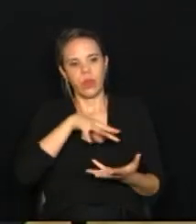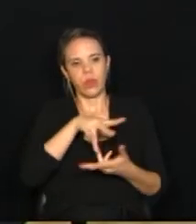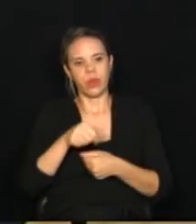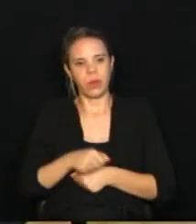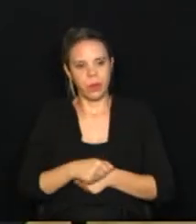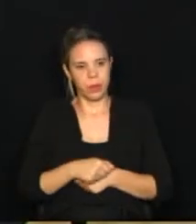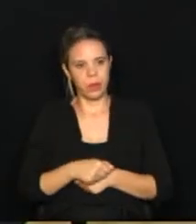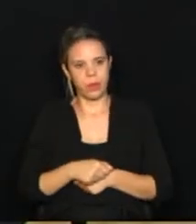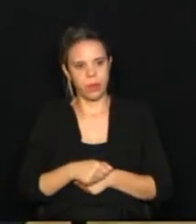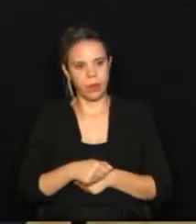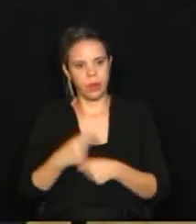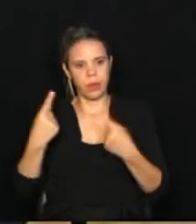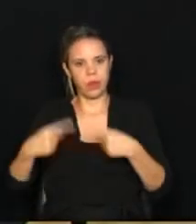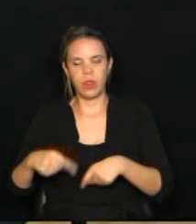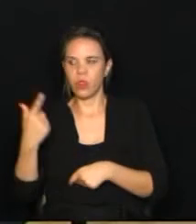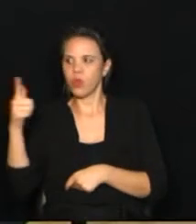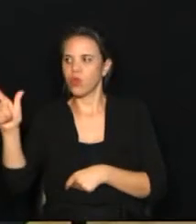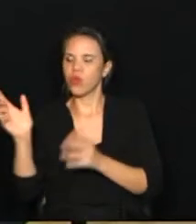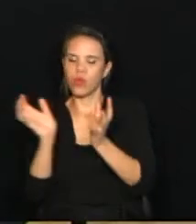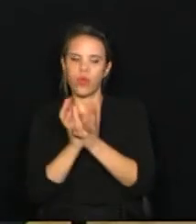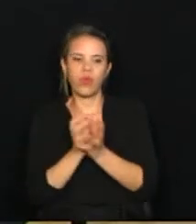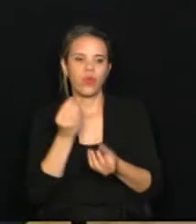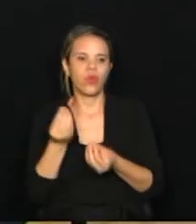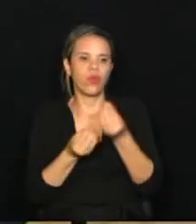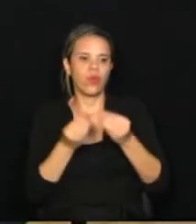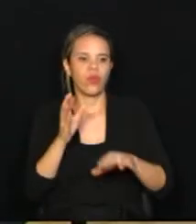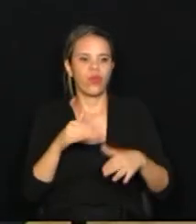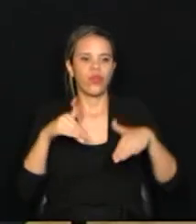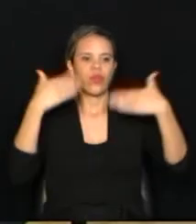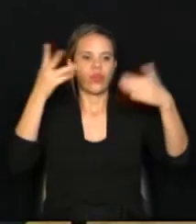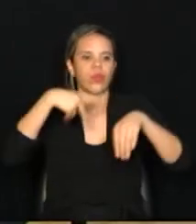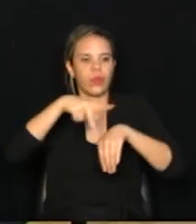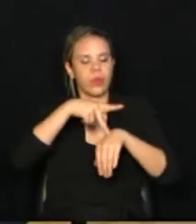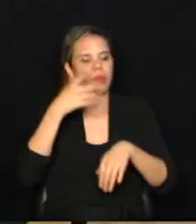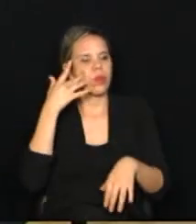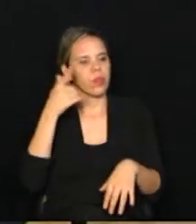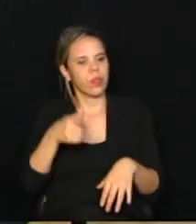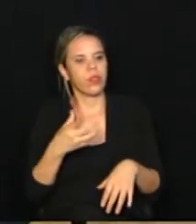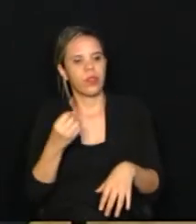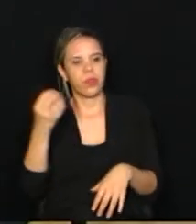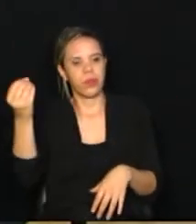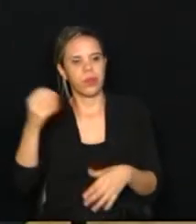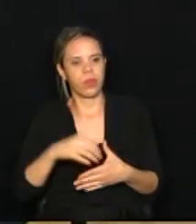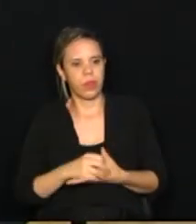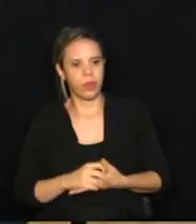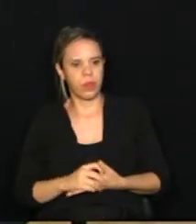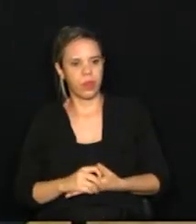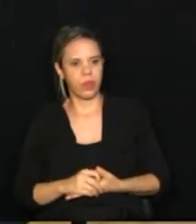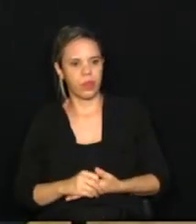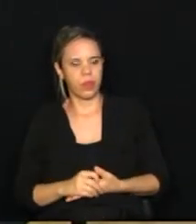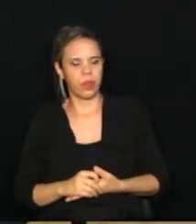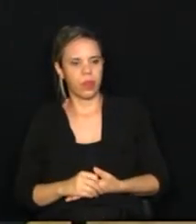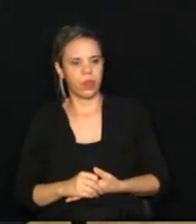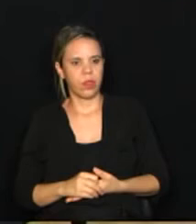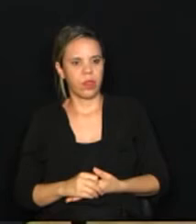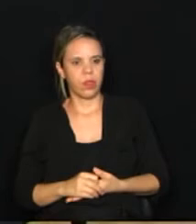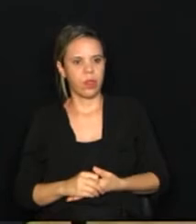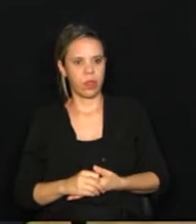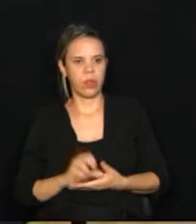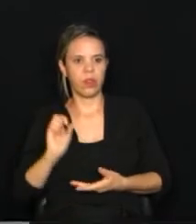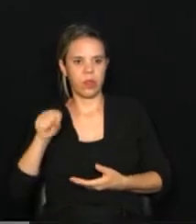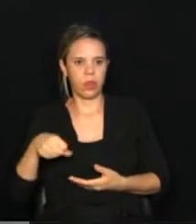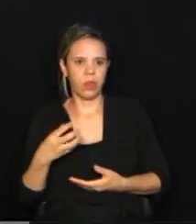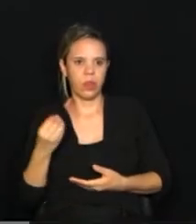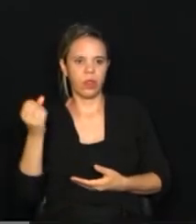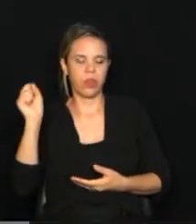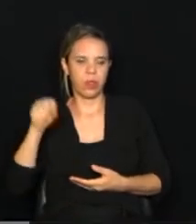mundial, são contra outras seleções? Às vezes é fora do país, vocês viajam? Não, a gente viaja,